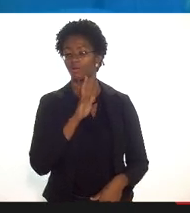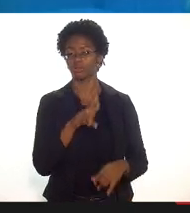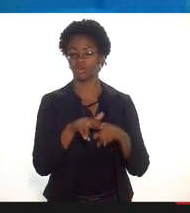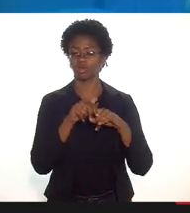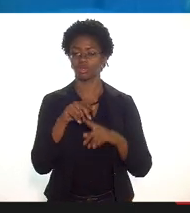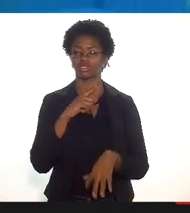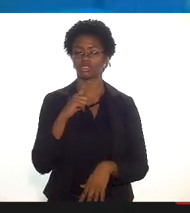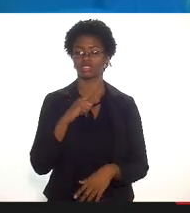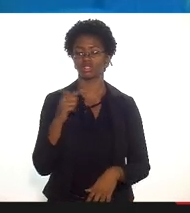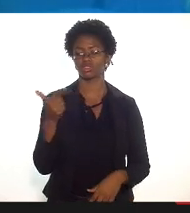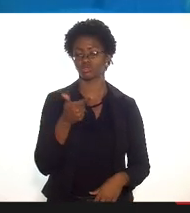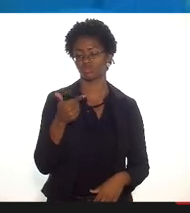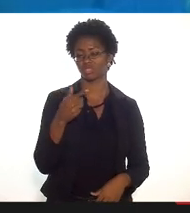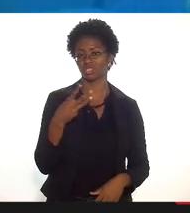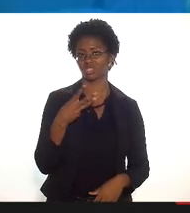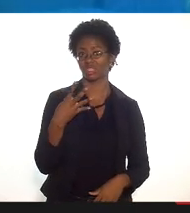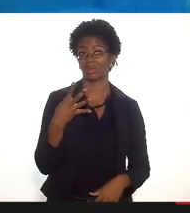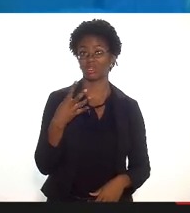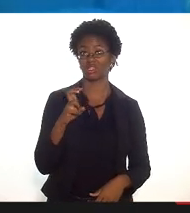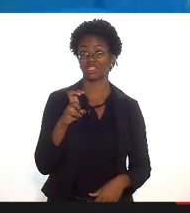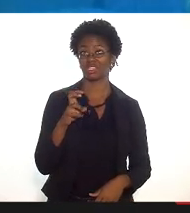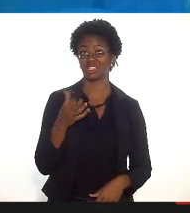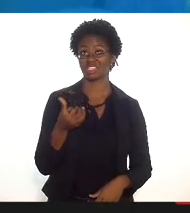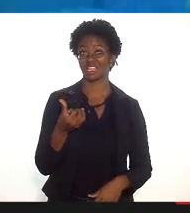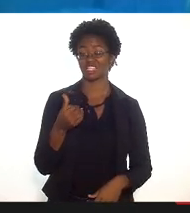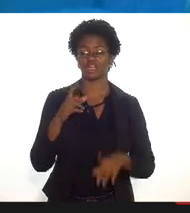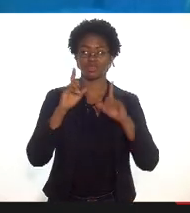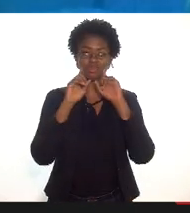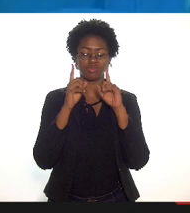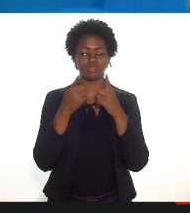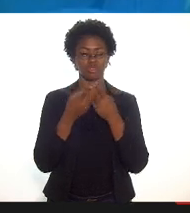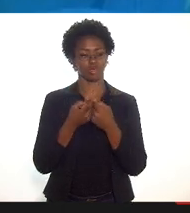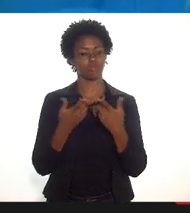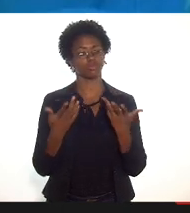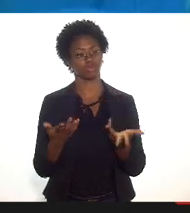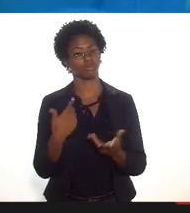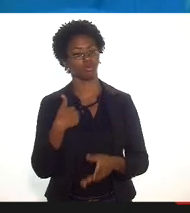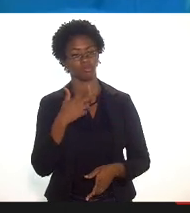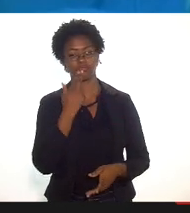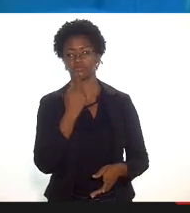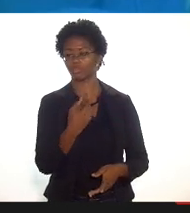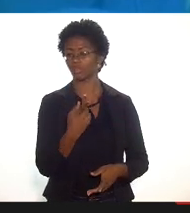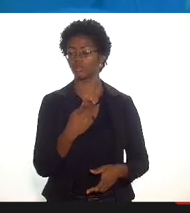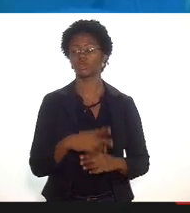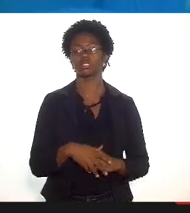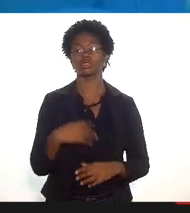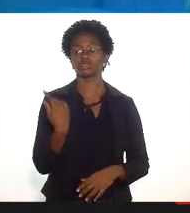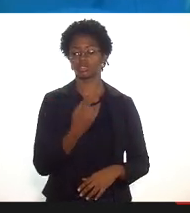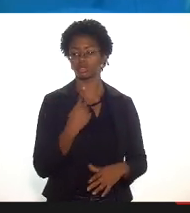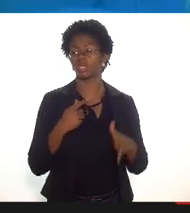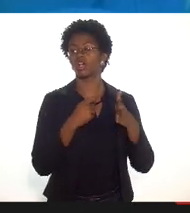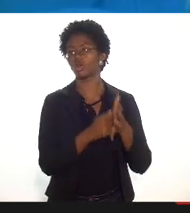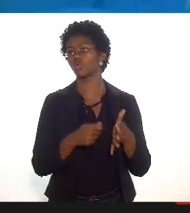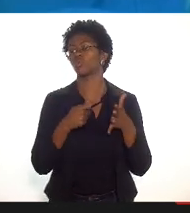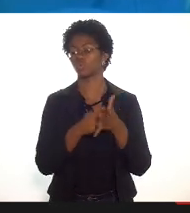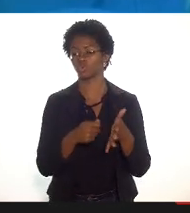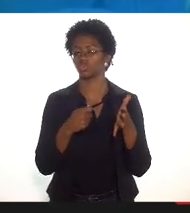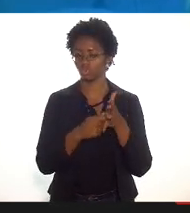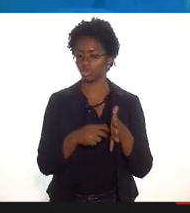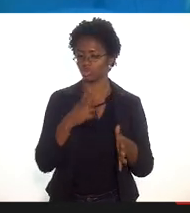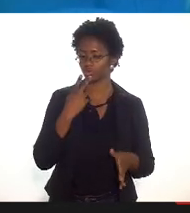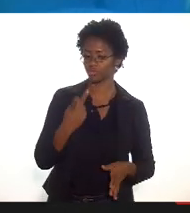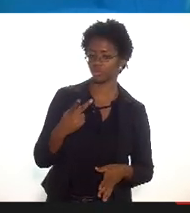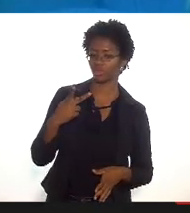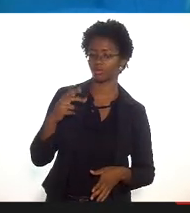tendo essa segunda, terceira, quarta, quinta, sexta reunião. E nós, Jandira, quando eu falei que a gente há muito tempo está nessa luta, não estou querendo chamar nem o